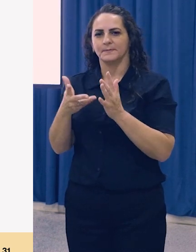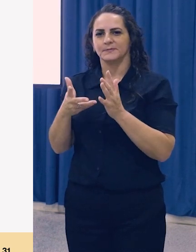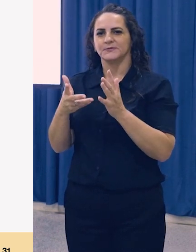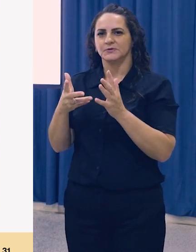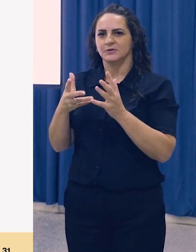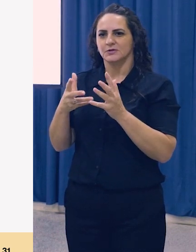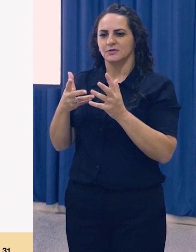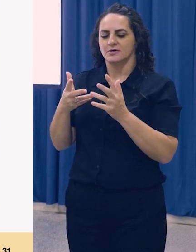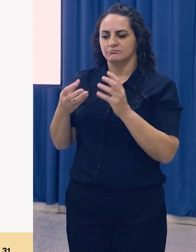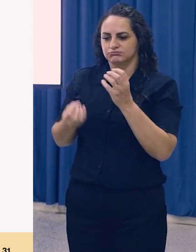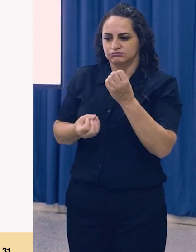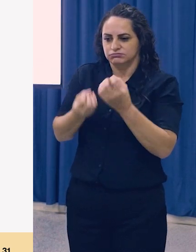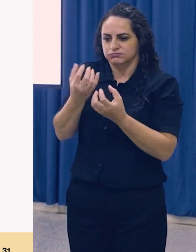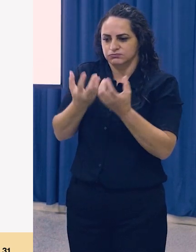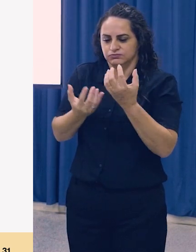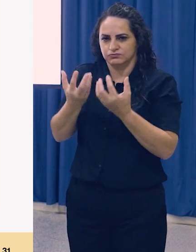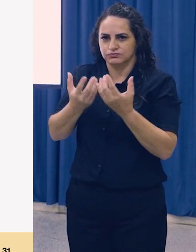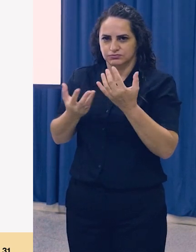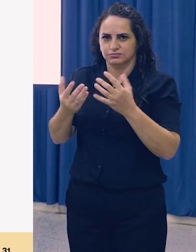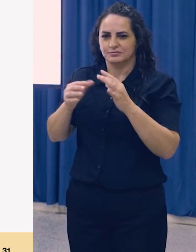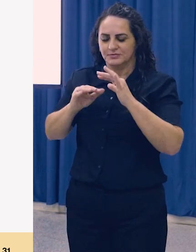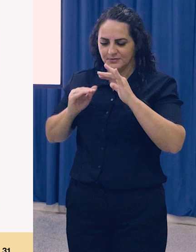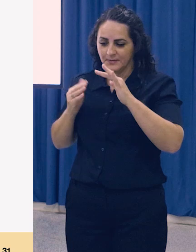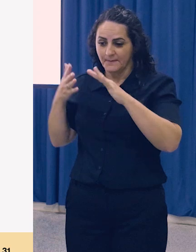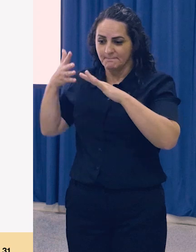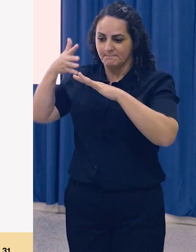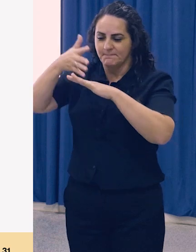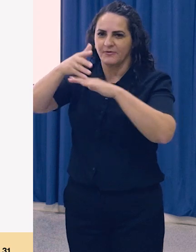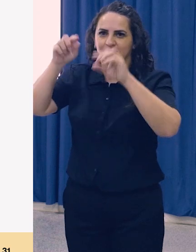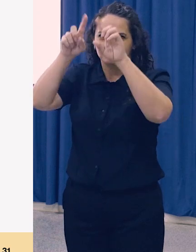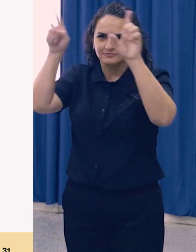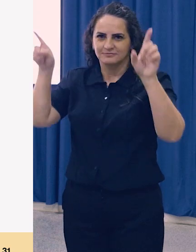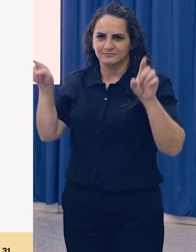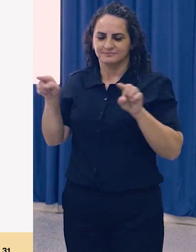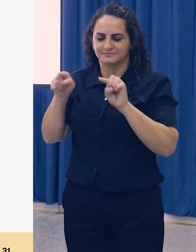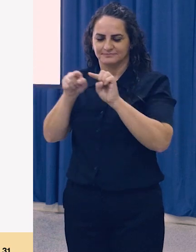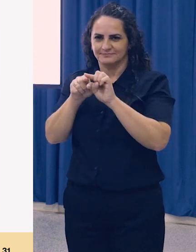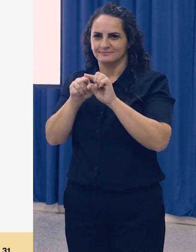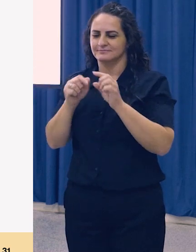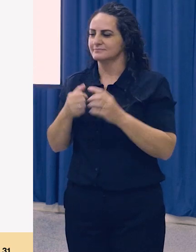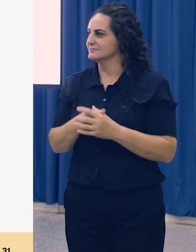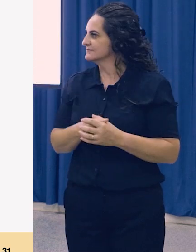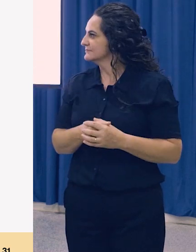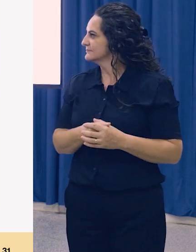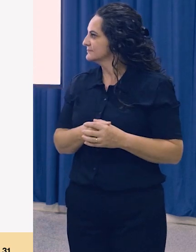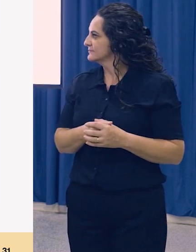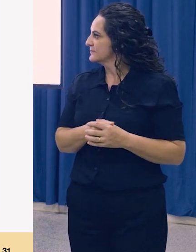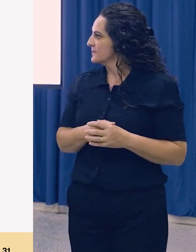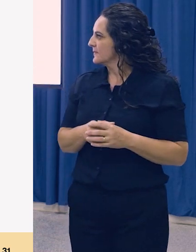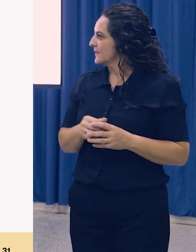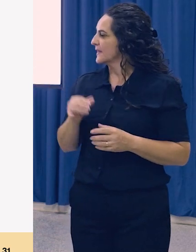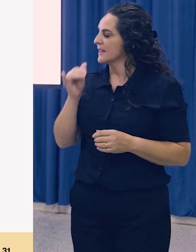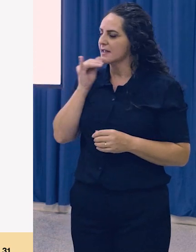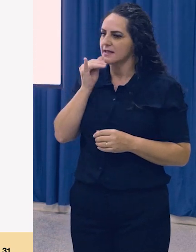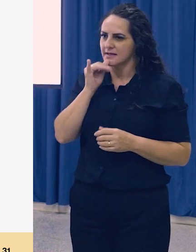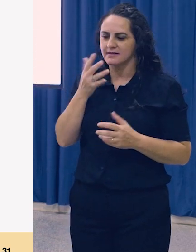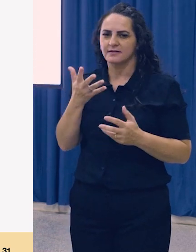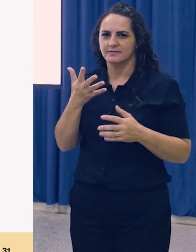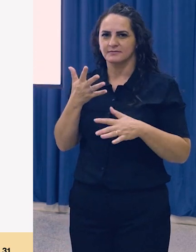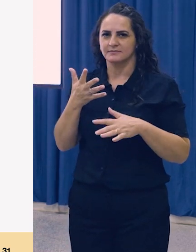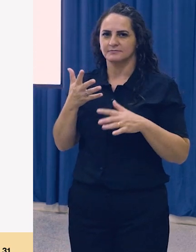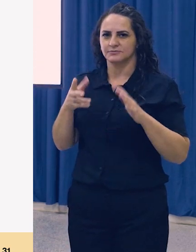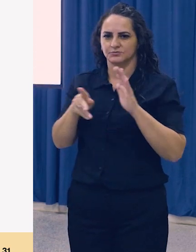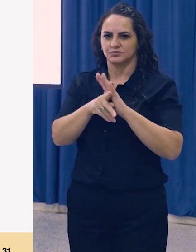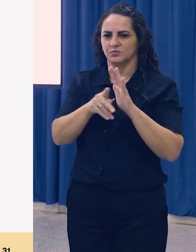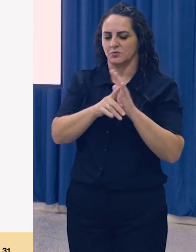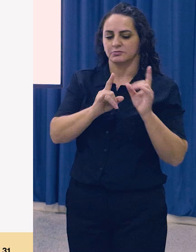se ele estivesse atravessando o outdoor, como se ele tivesse queimado o outdoor. Enfim, outros exemplos que não são outdoor são